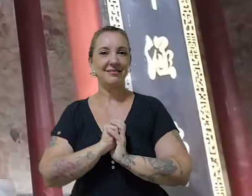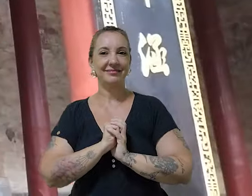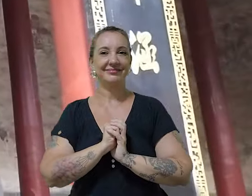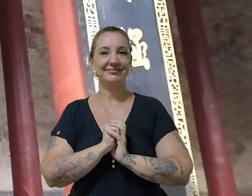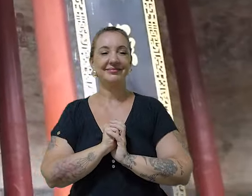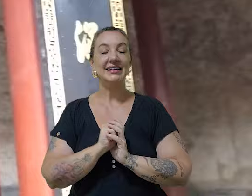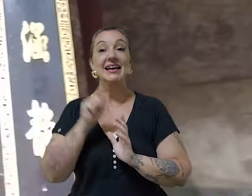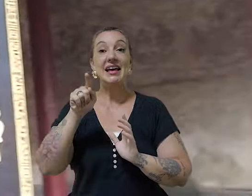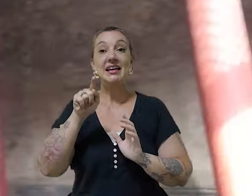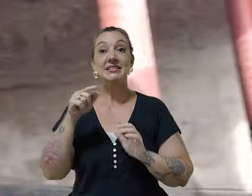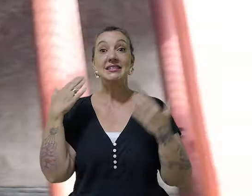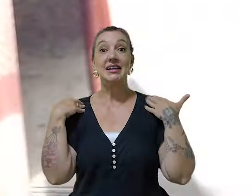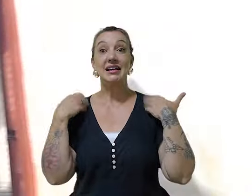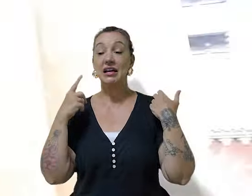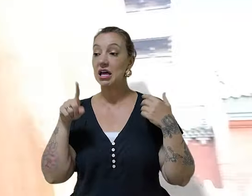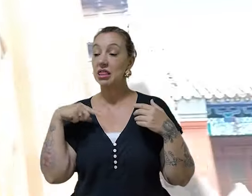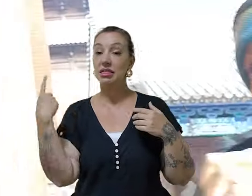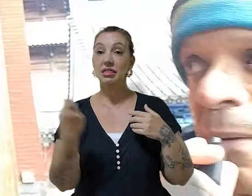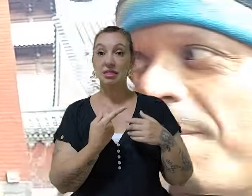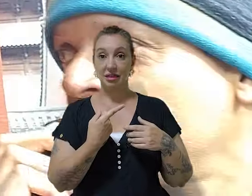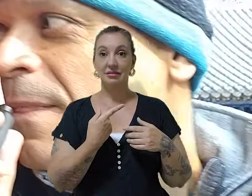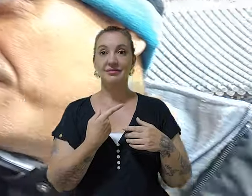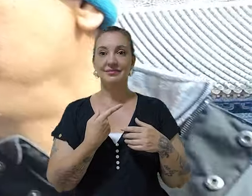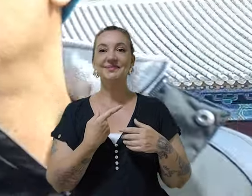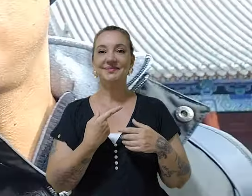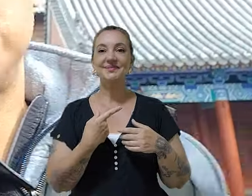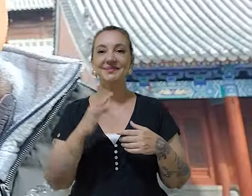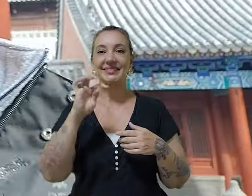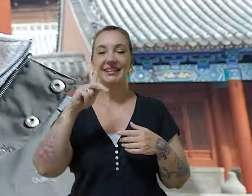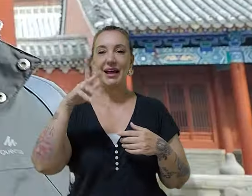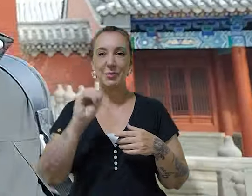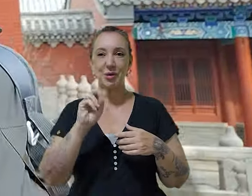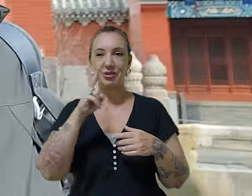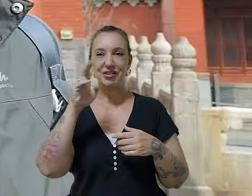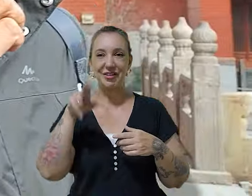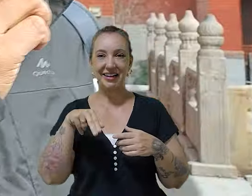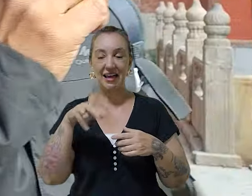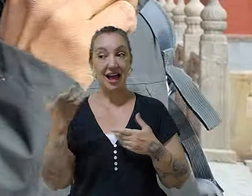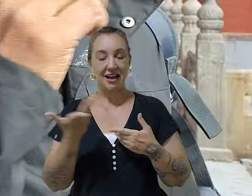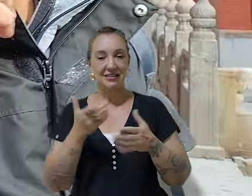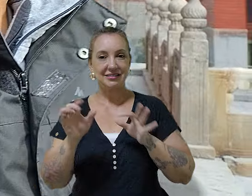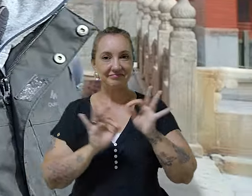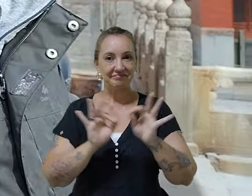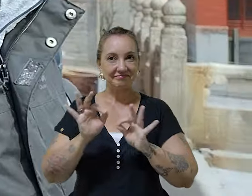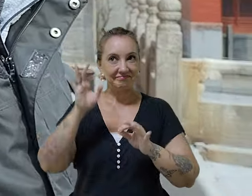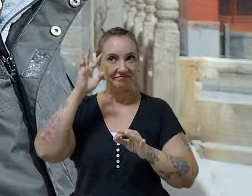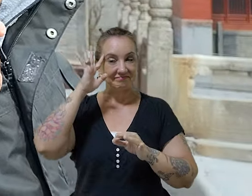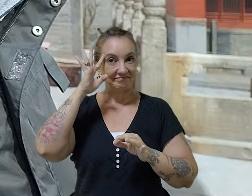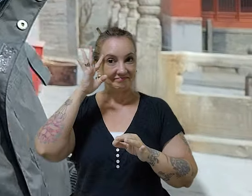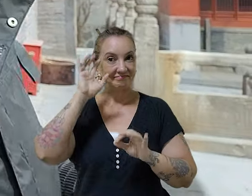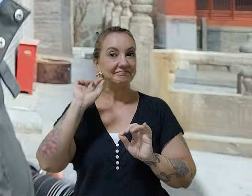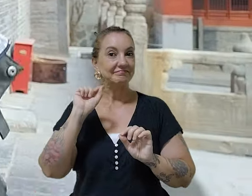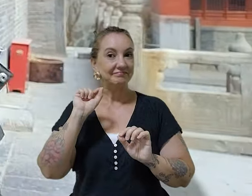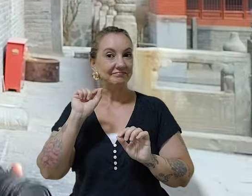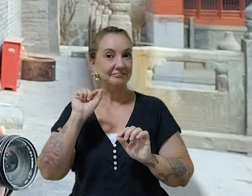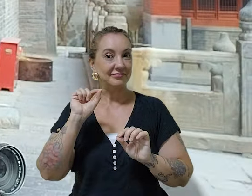esse tour nosso aqui pelo Templo Shaolin. Agora a gente vai se preparar